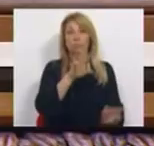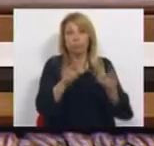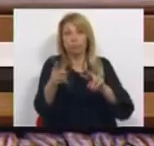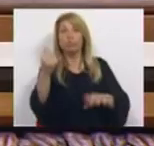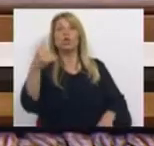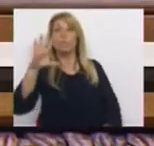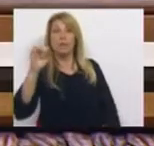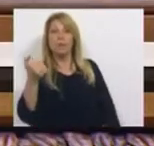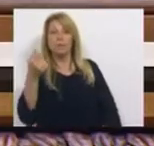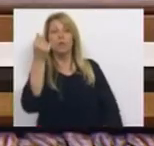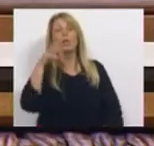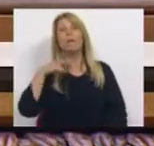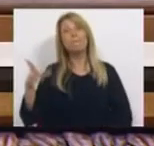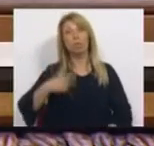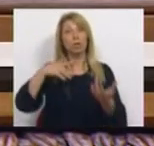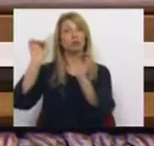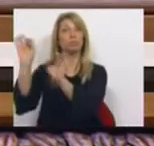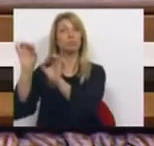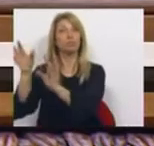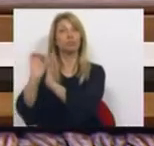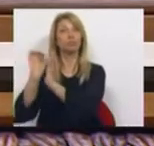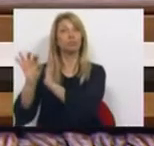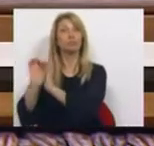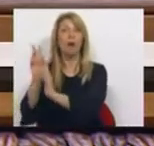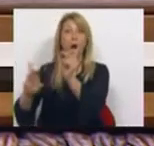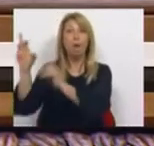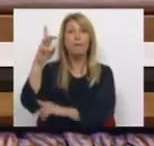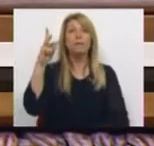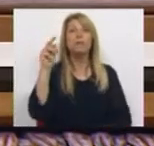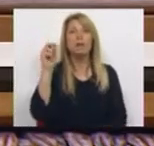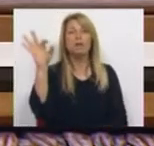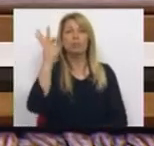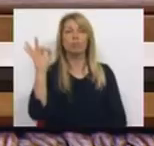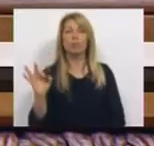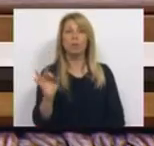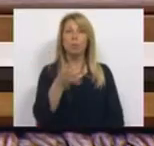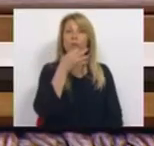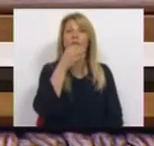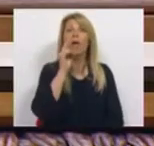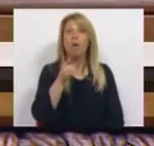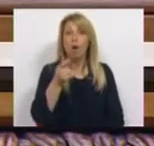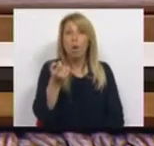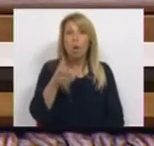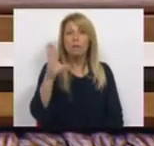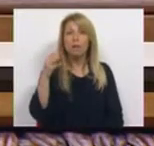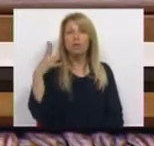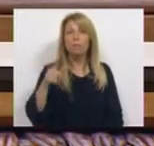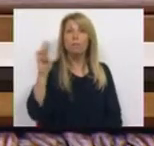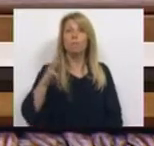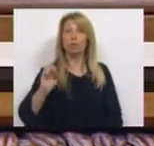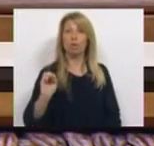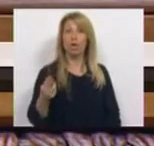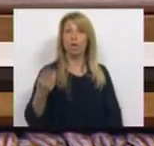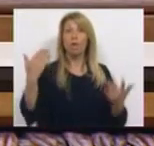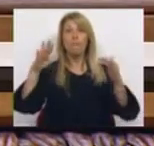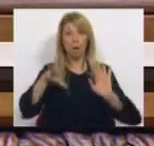dinheiro português colocado em offshores aumentou 13%. Estamos a falar de quase 10 mil milhões de euros. Mas